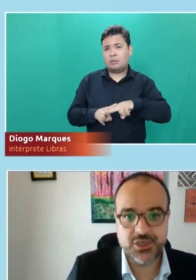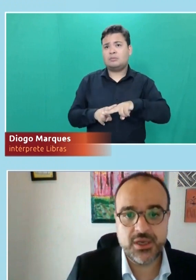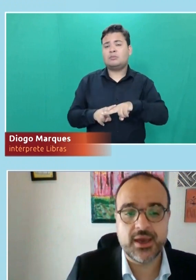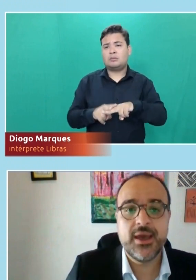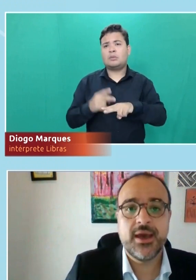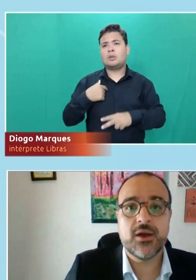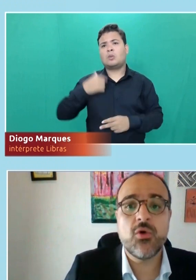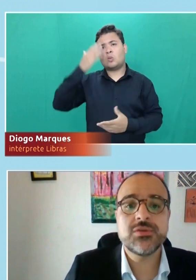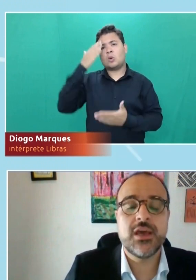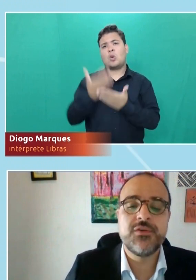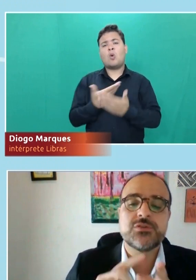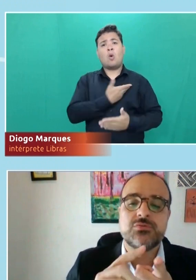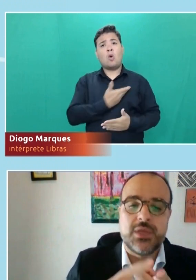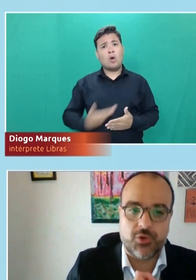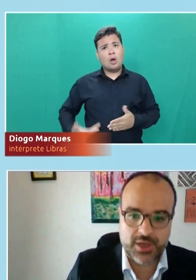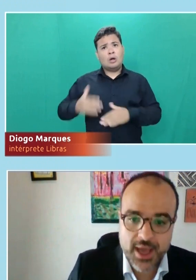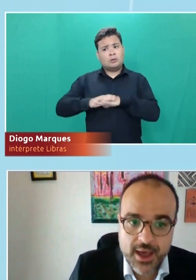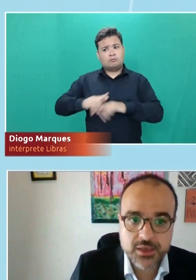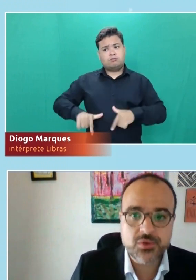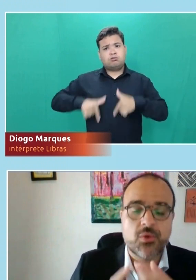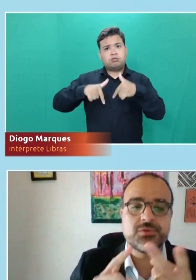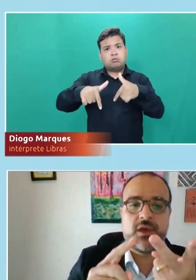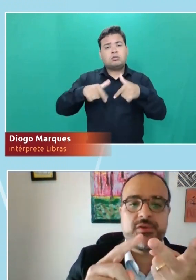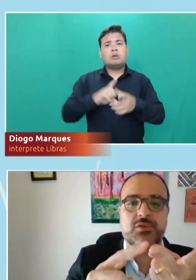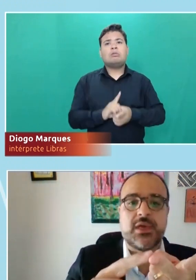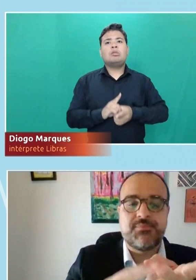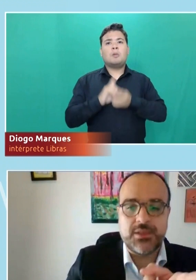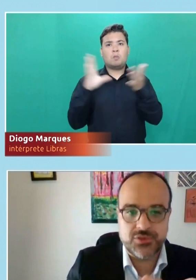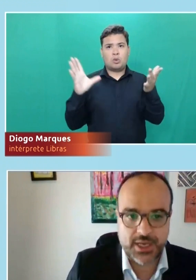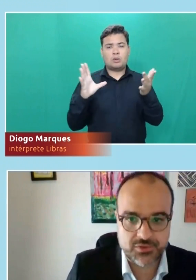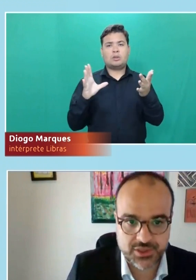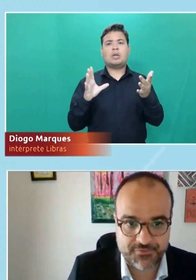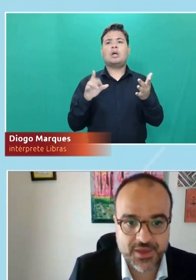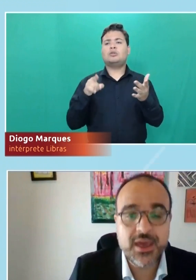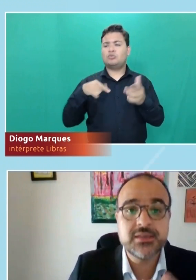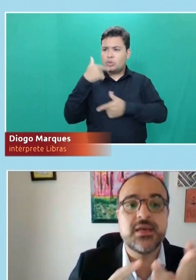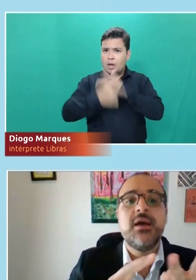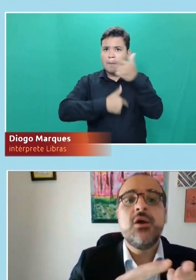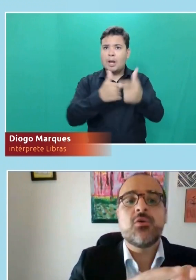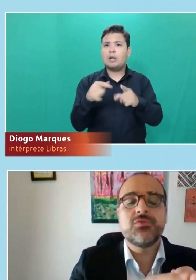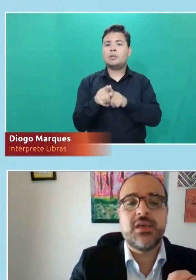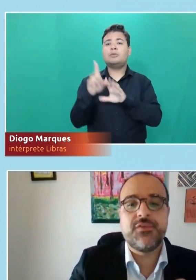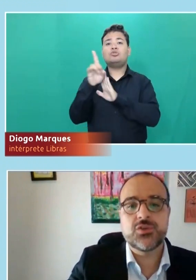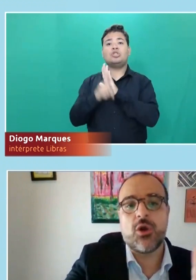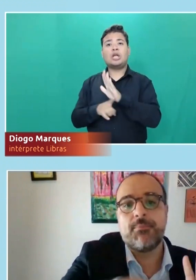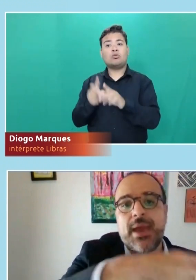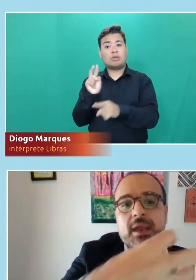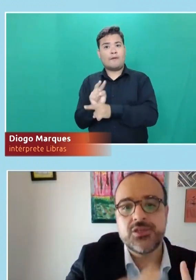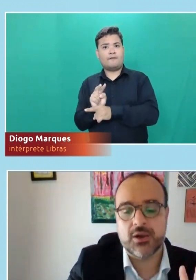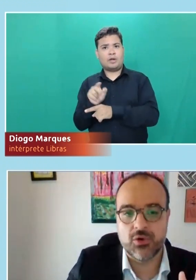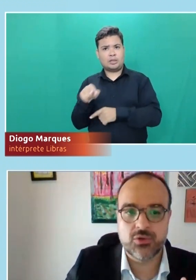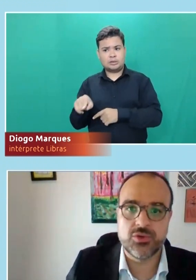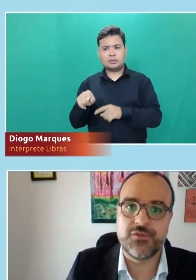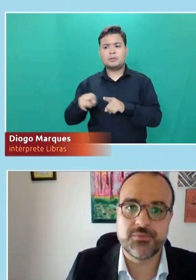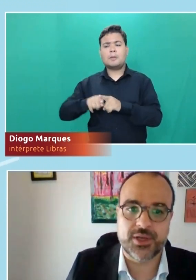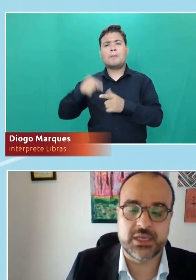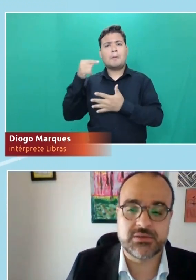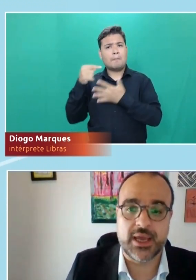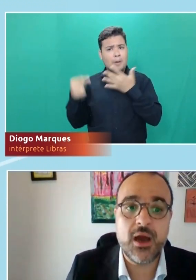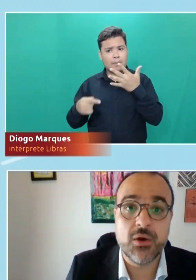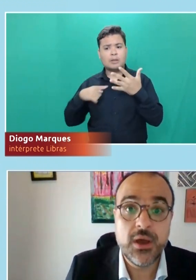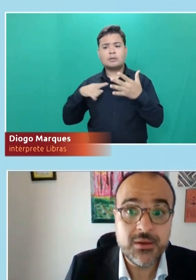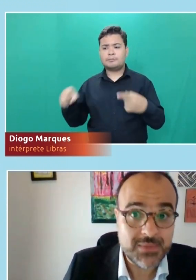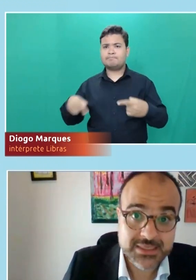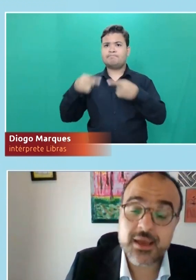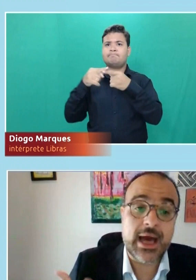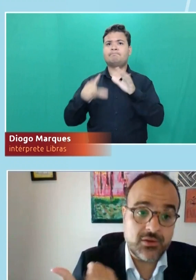começar a reagir com um serviço democrático, com um serviço que respeita o direito de defesa, com um serviço que opera de acordo com o devido